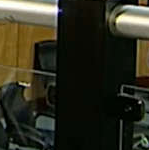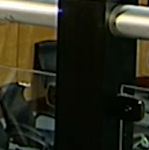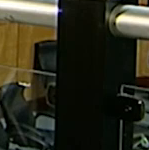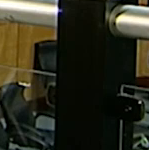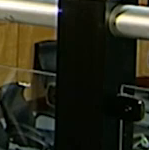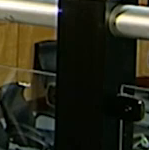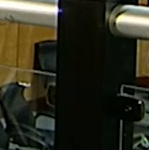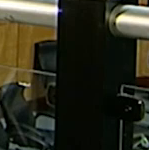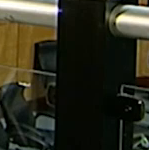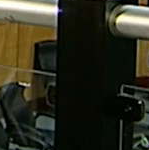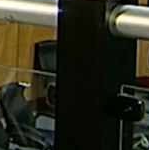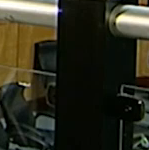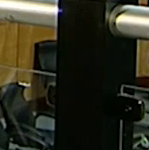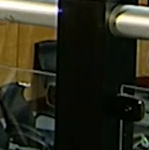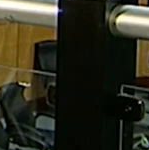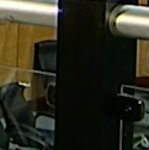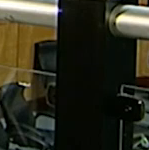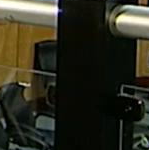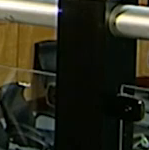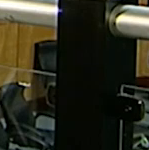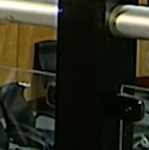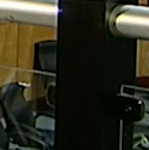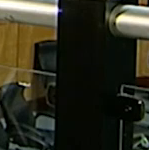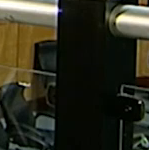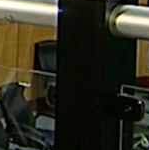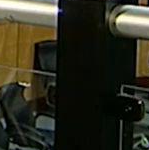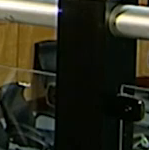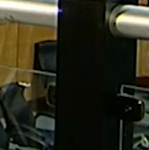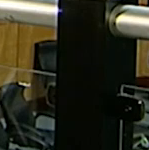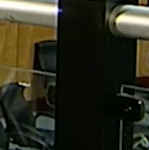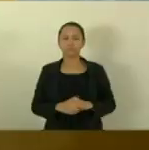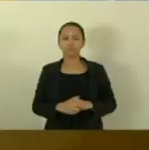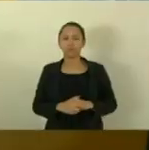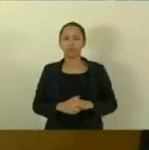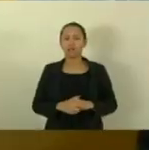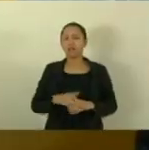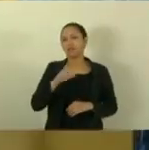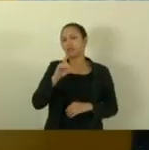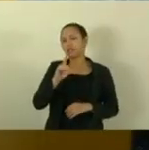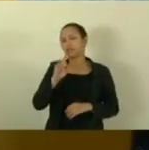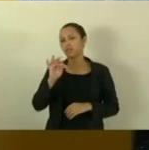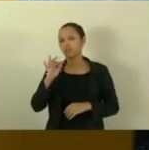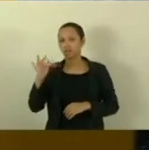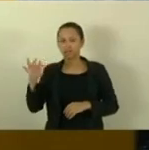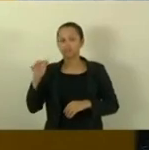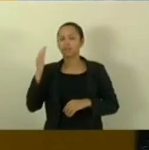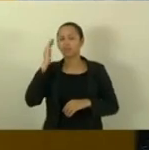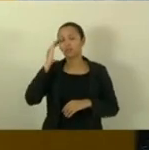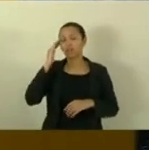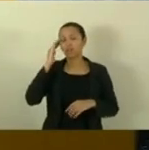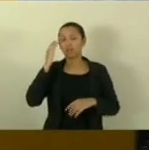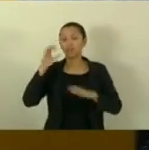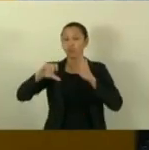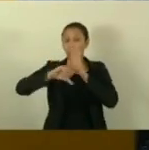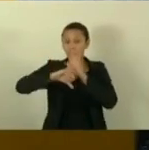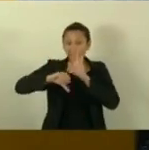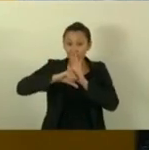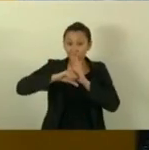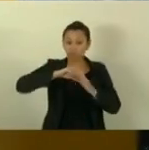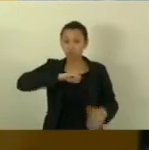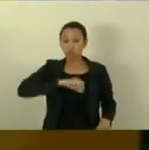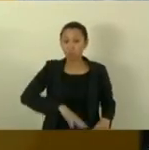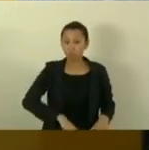Janete de Sá apresentaram um contraponto à fala do presidente. Que a criminalização do aborto no nosso país,